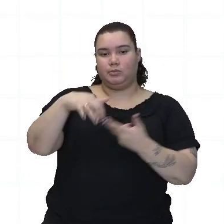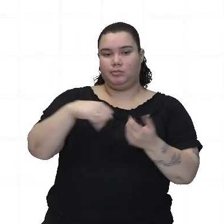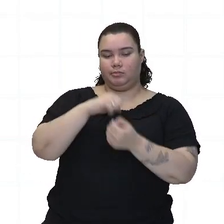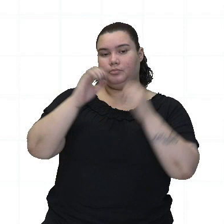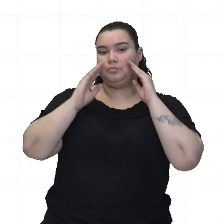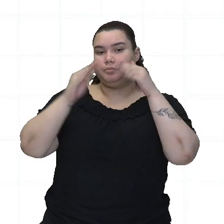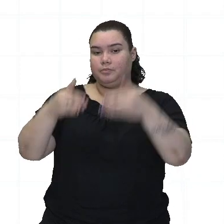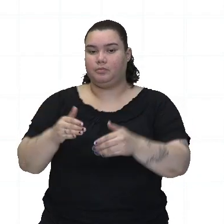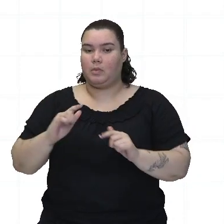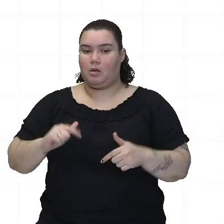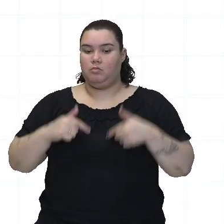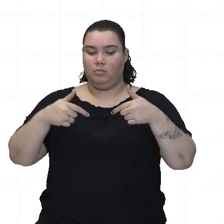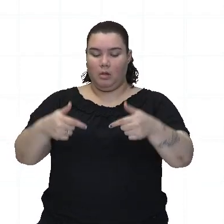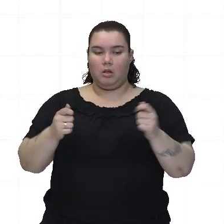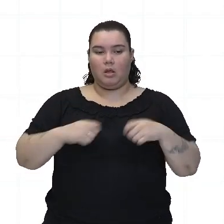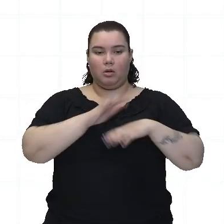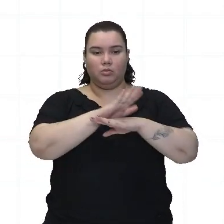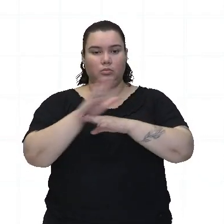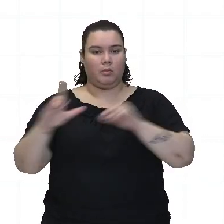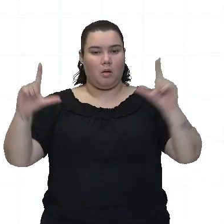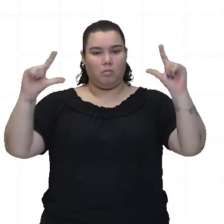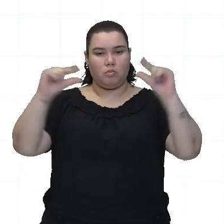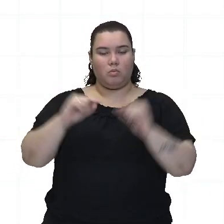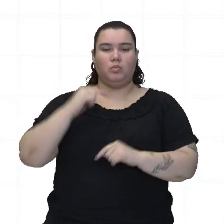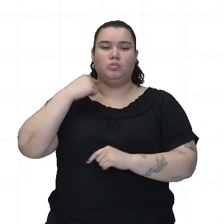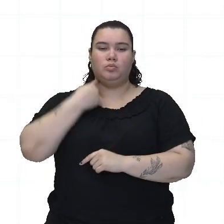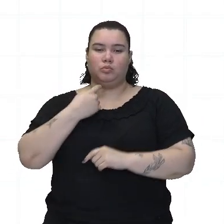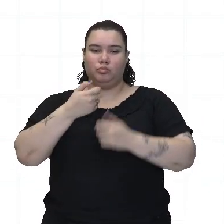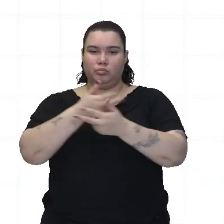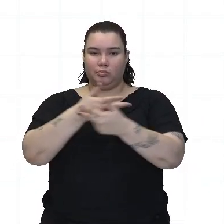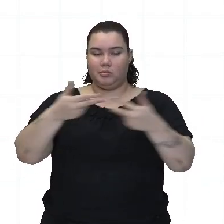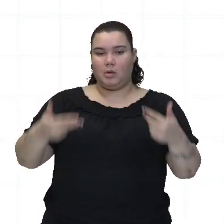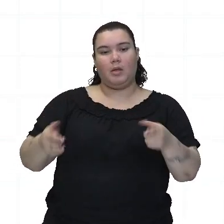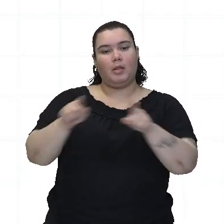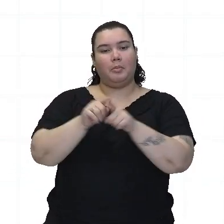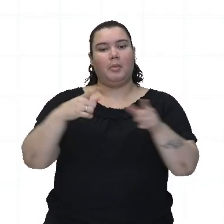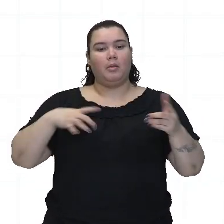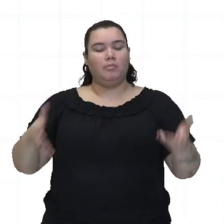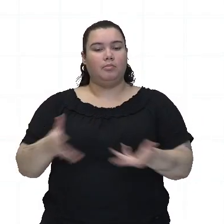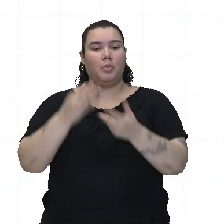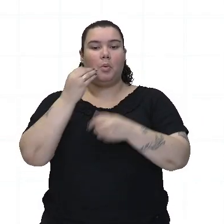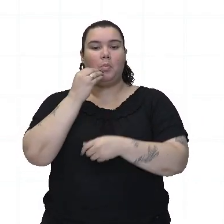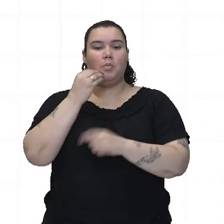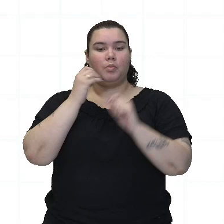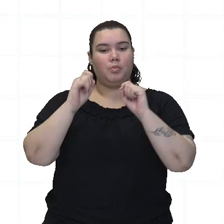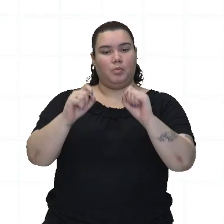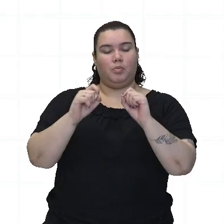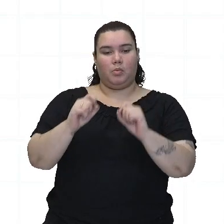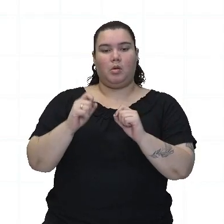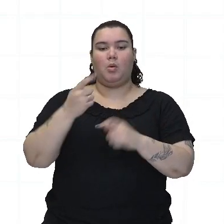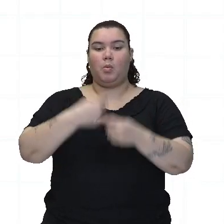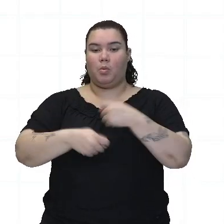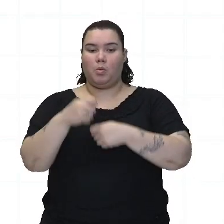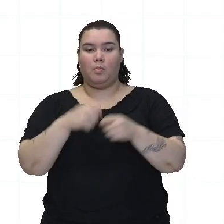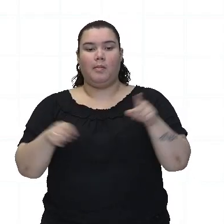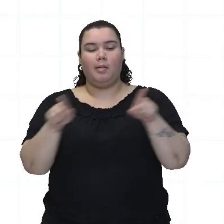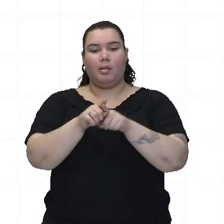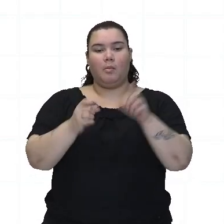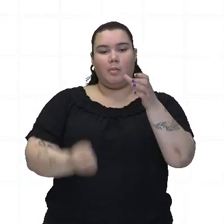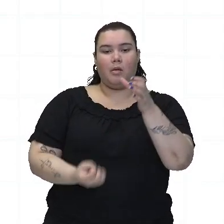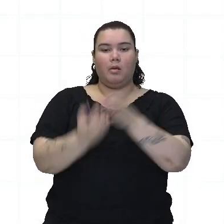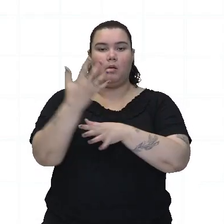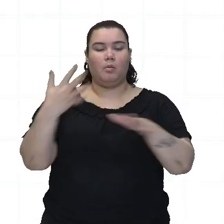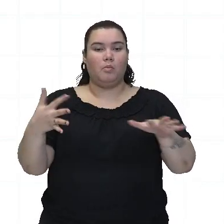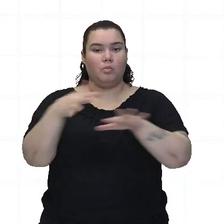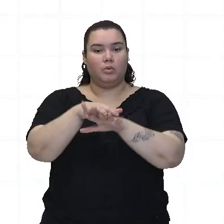para a redução da poluição, mas também geram oportunidades econômicas e promovem a inclusão social por meio da geração de empregos na